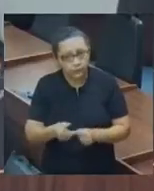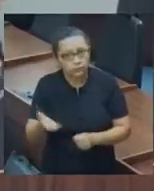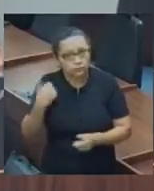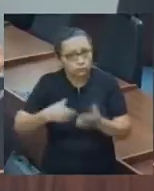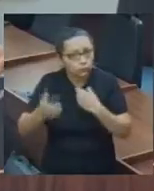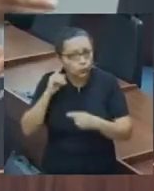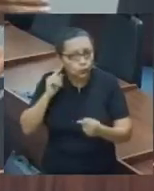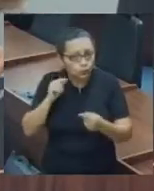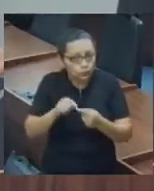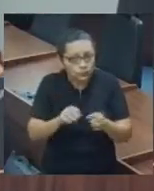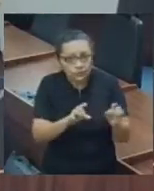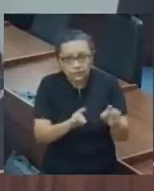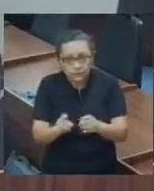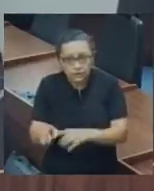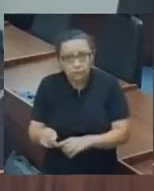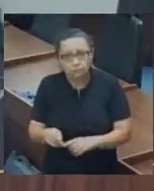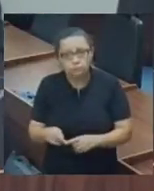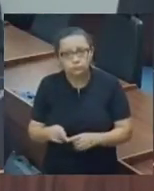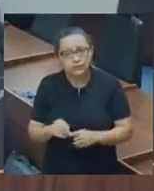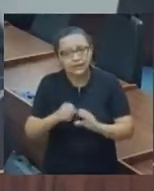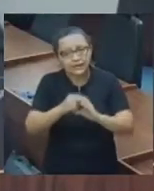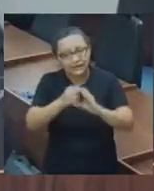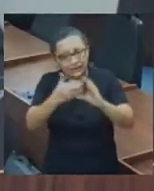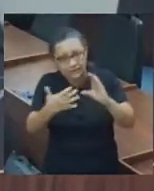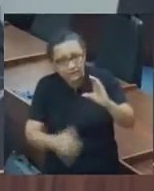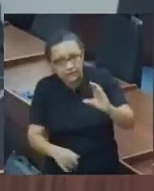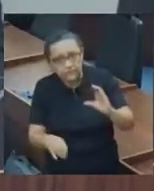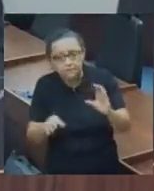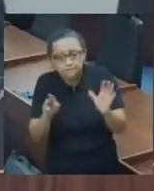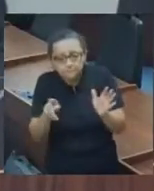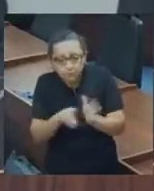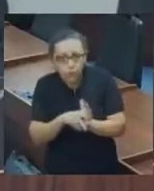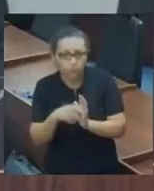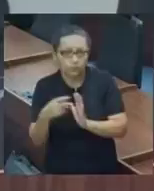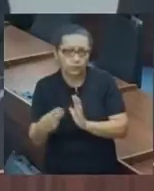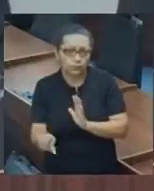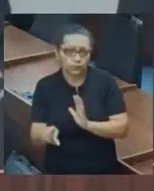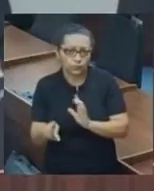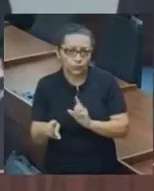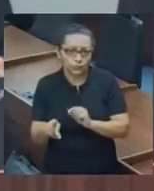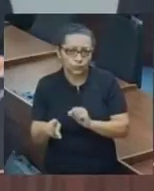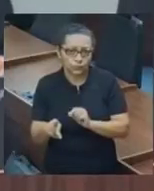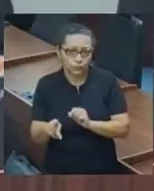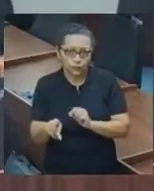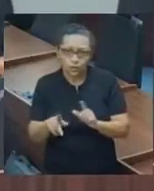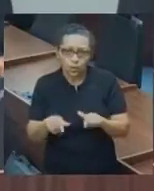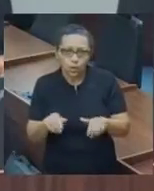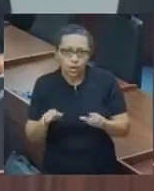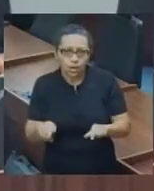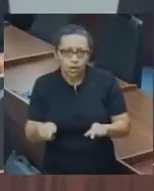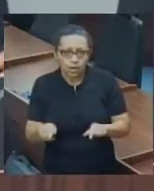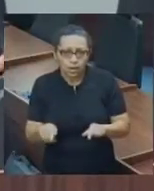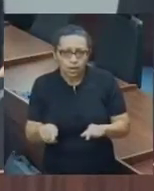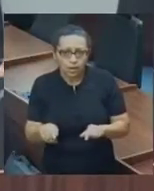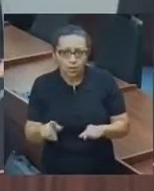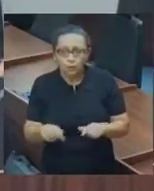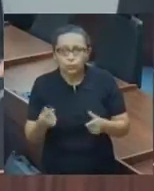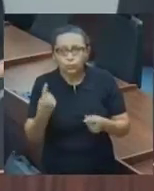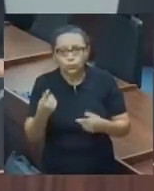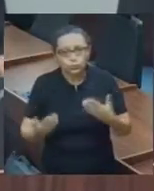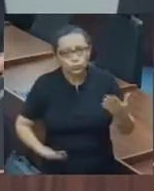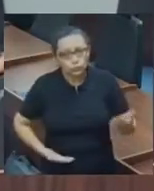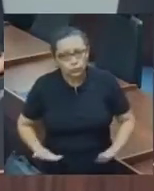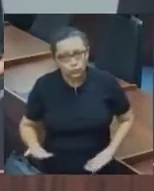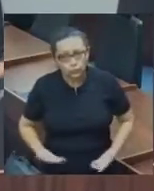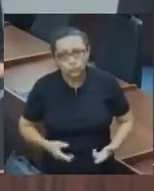finalidade específica por uma característica específica ele é não é ali um serviço